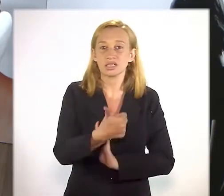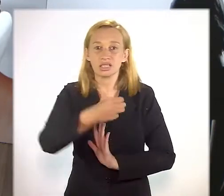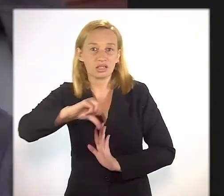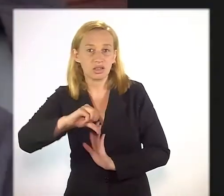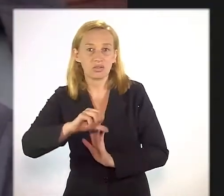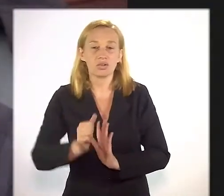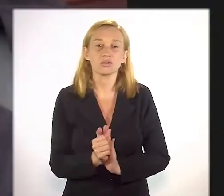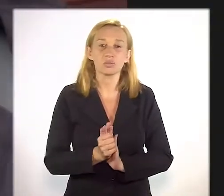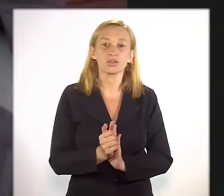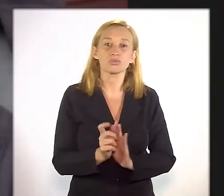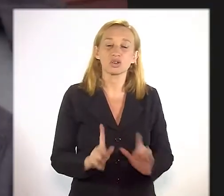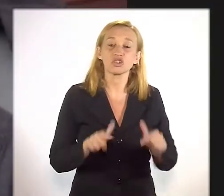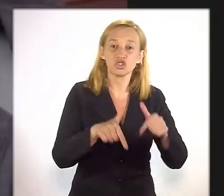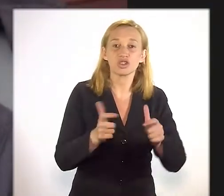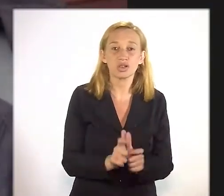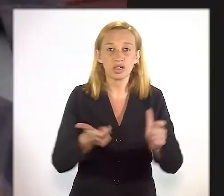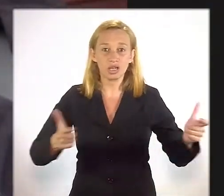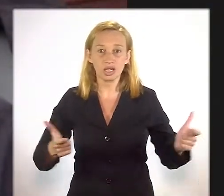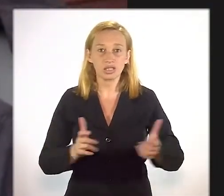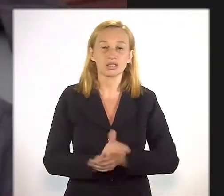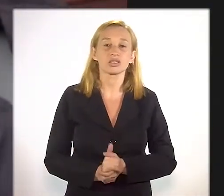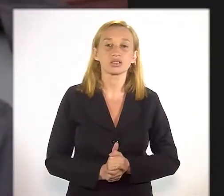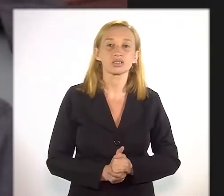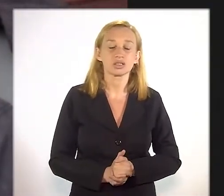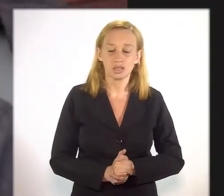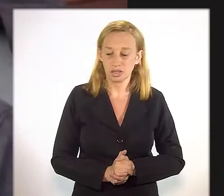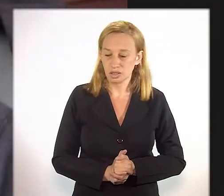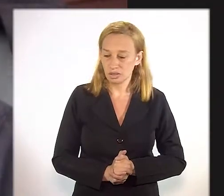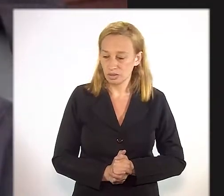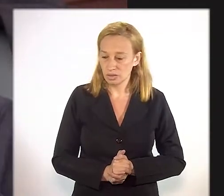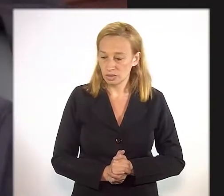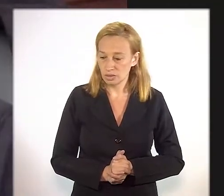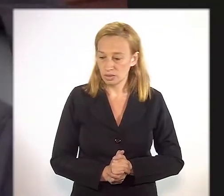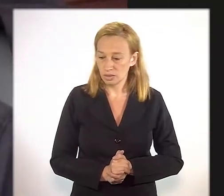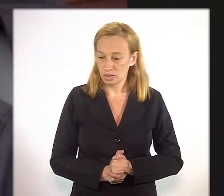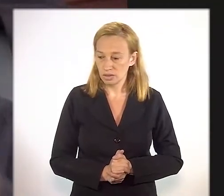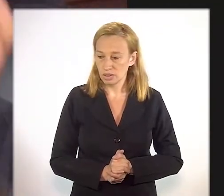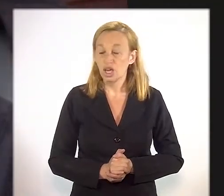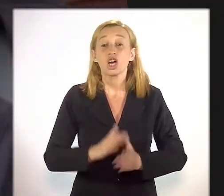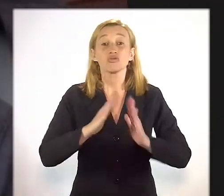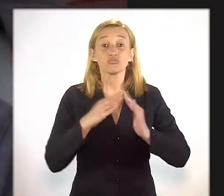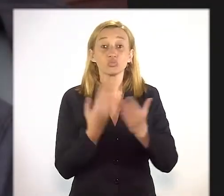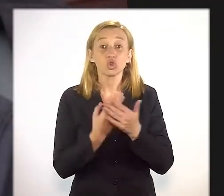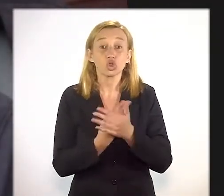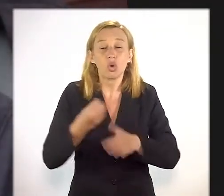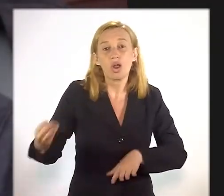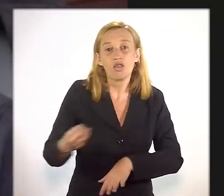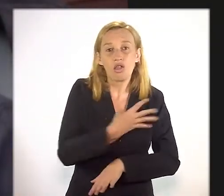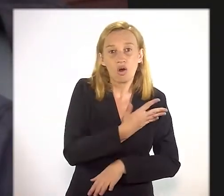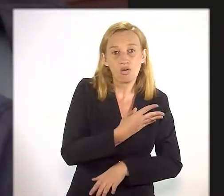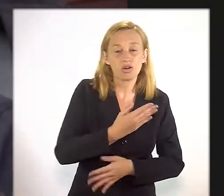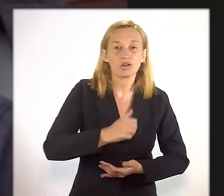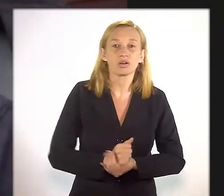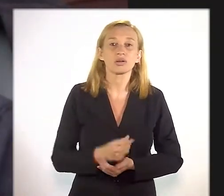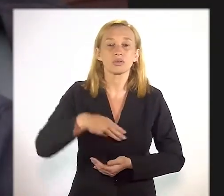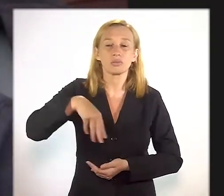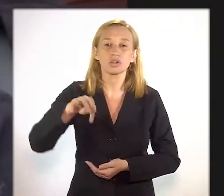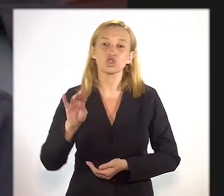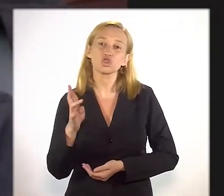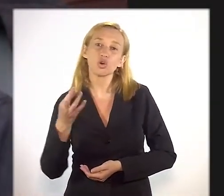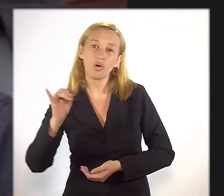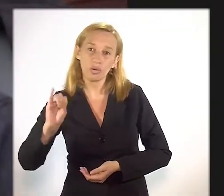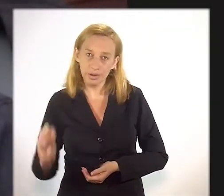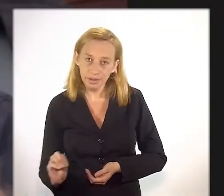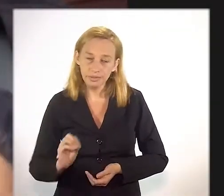XIX, começa uma reação muito grande, passou para o século XX com aquilo que se chamou a Escola Nova. Montessori, Claparède, a